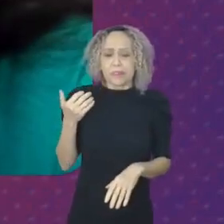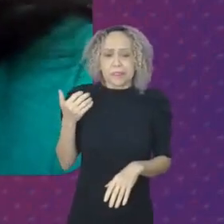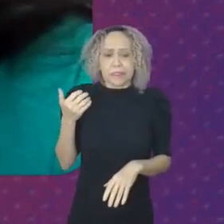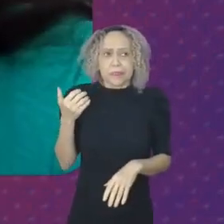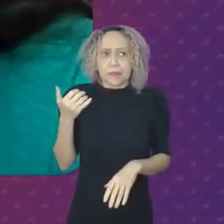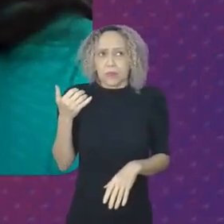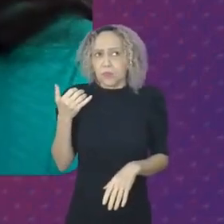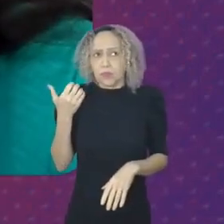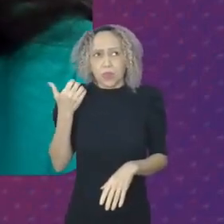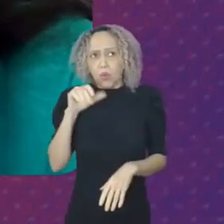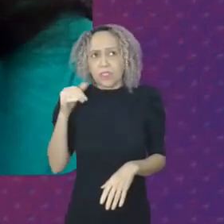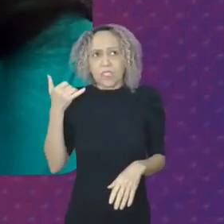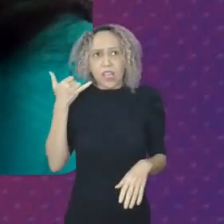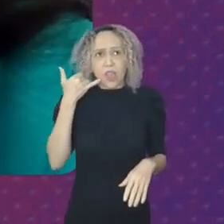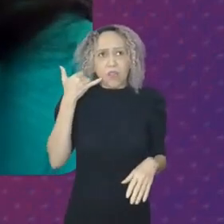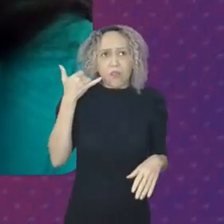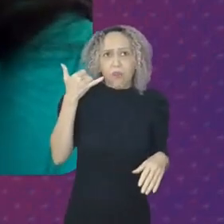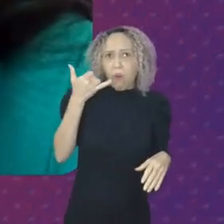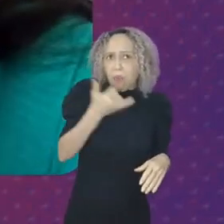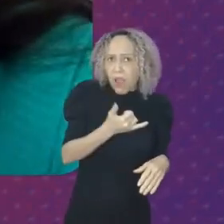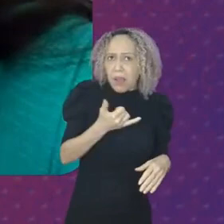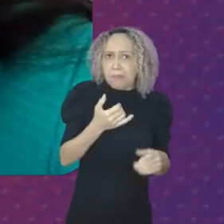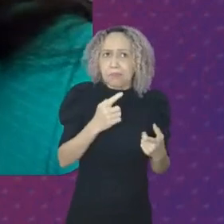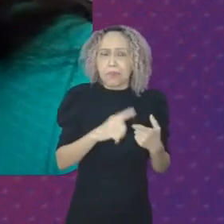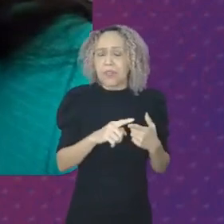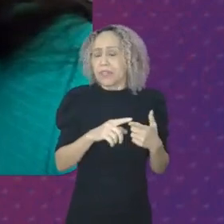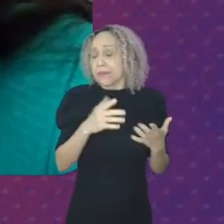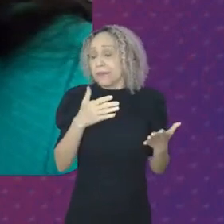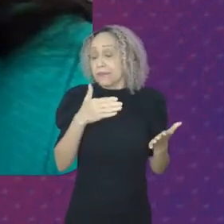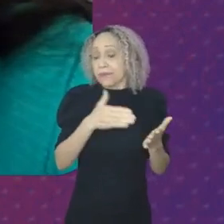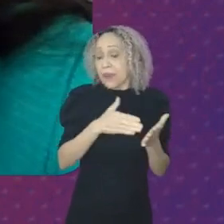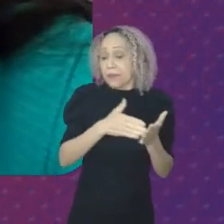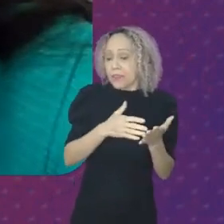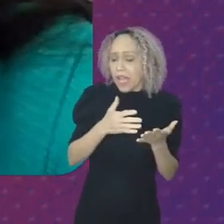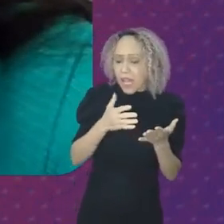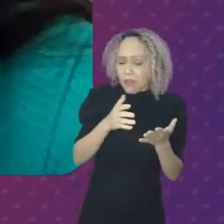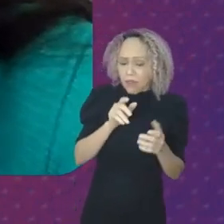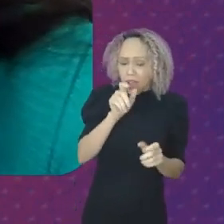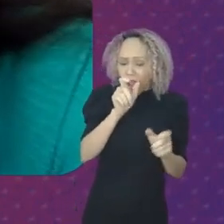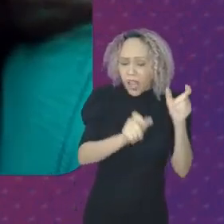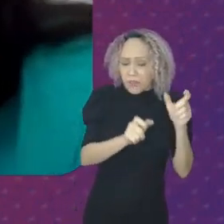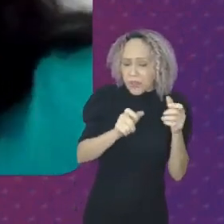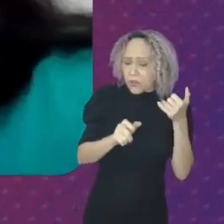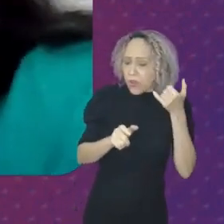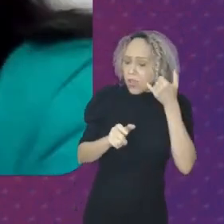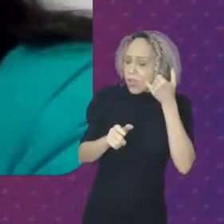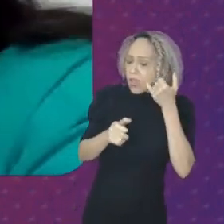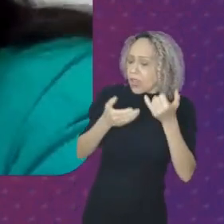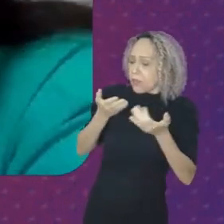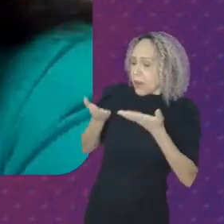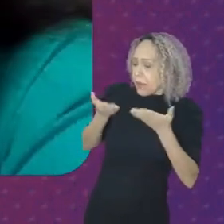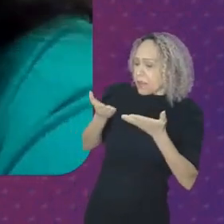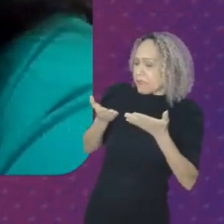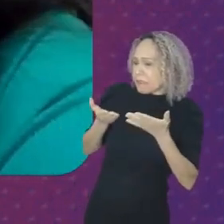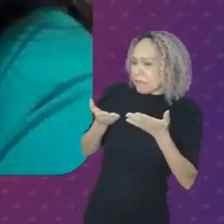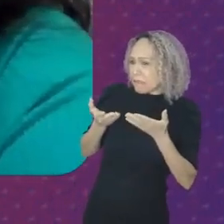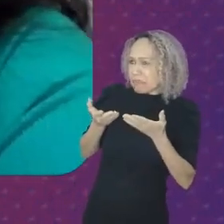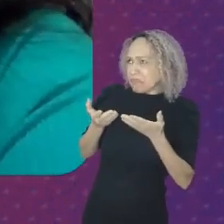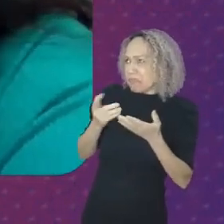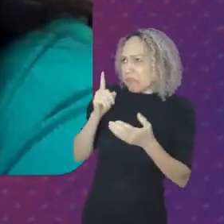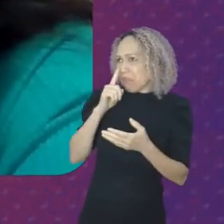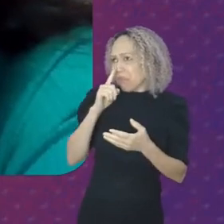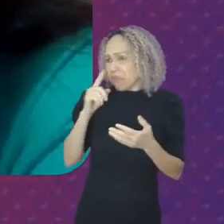vão entender. Então, a gente está trabalhando com essa atualização dessas informações. A gente achou